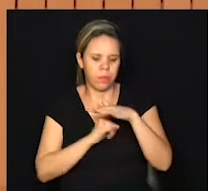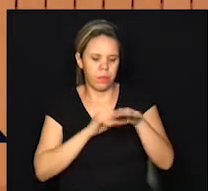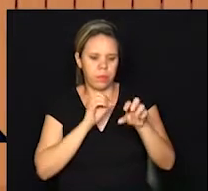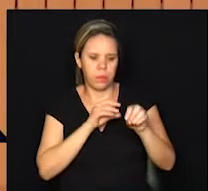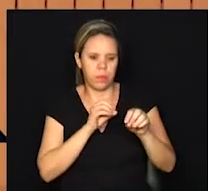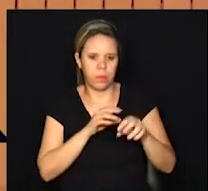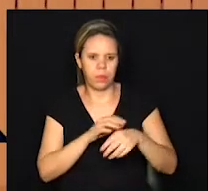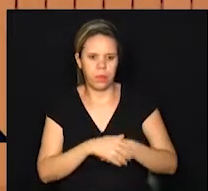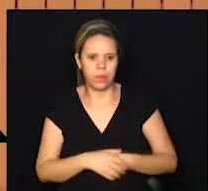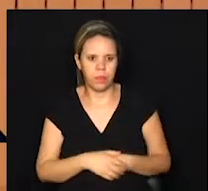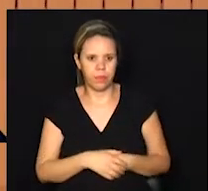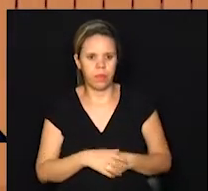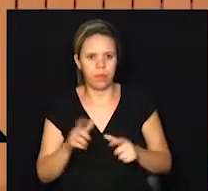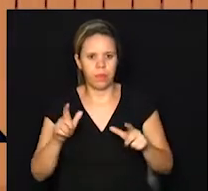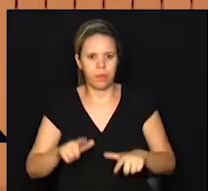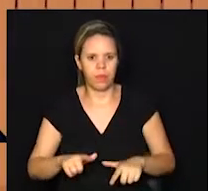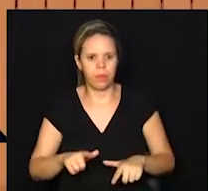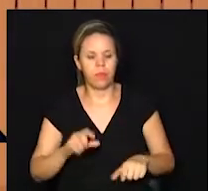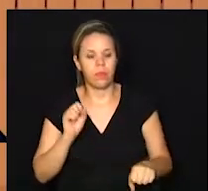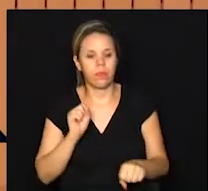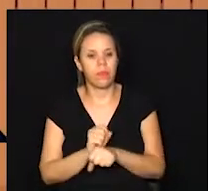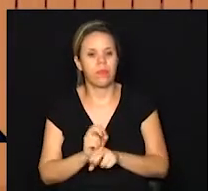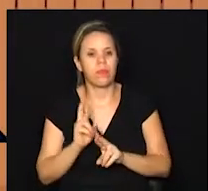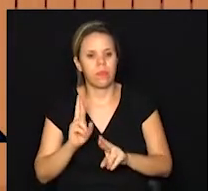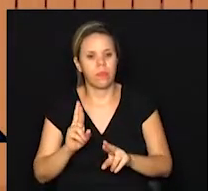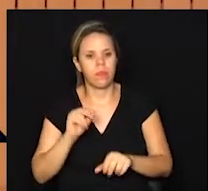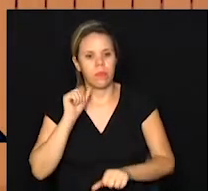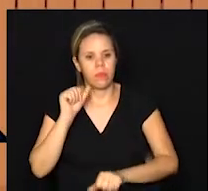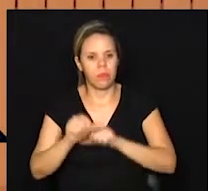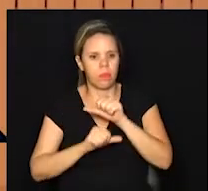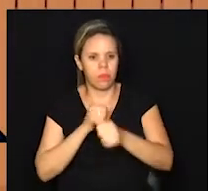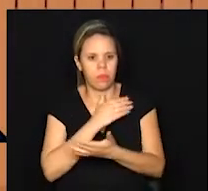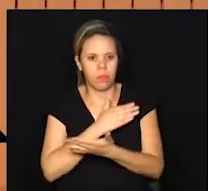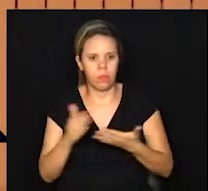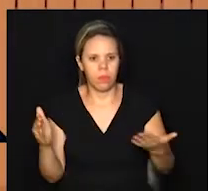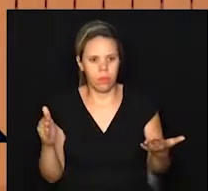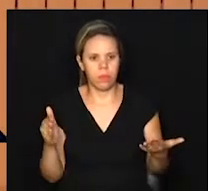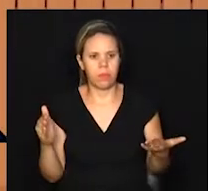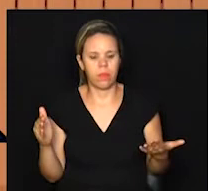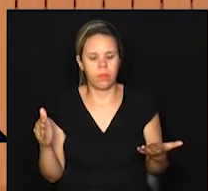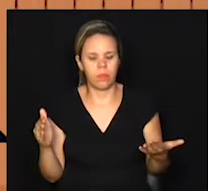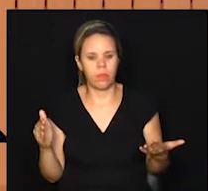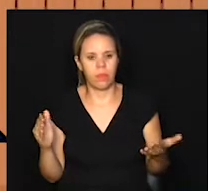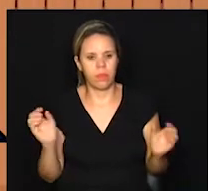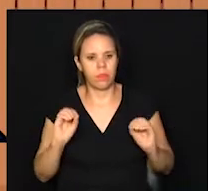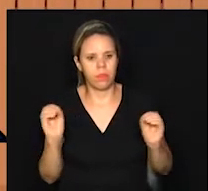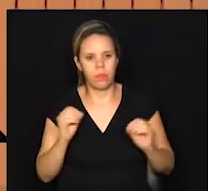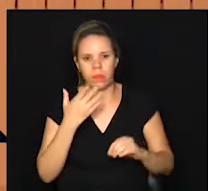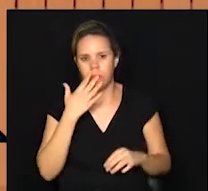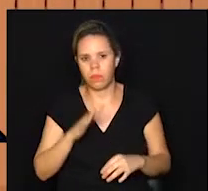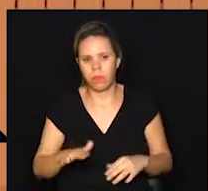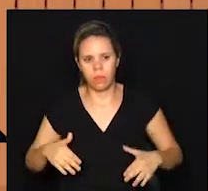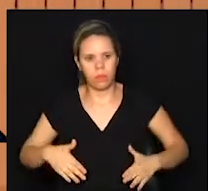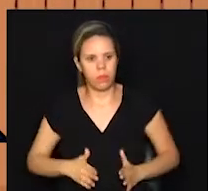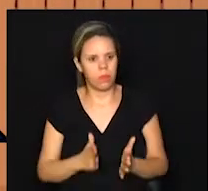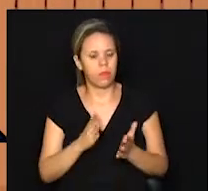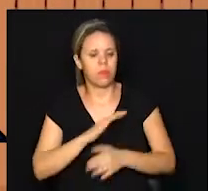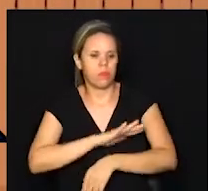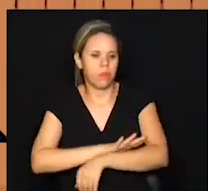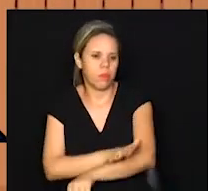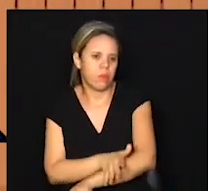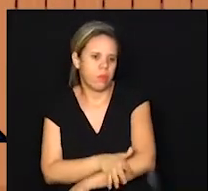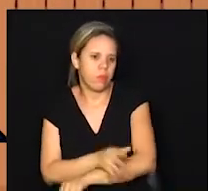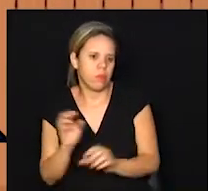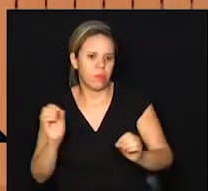educação, que é onde a gente espera que a transformação comece, porque nenhuma criança nasce racista,